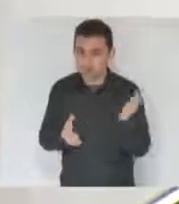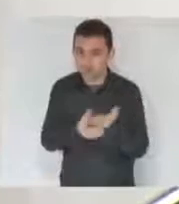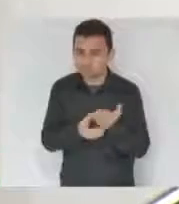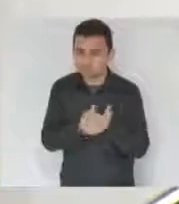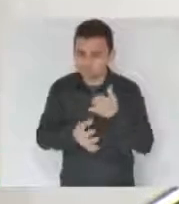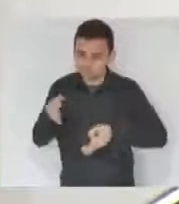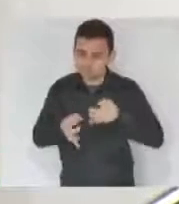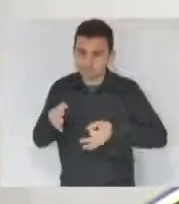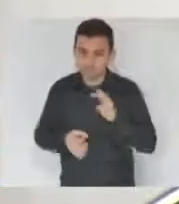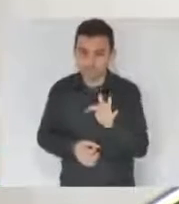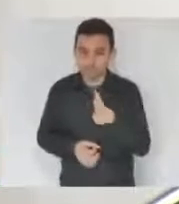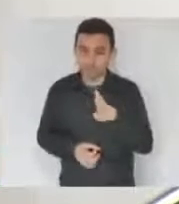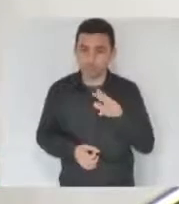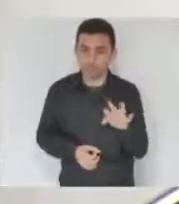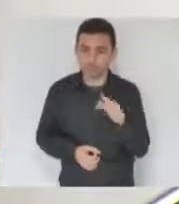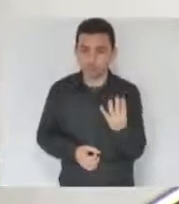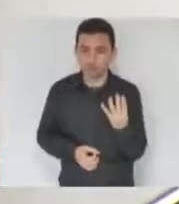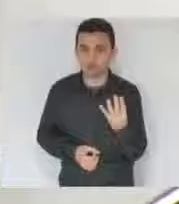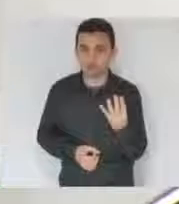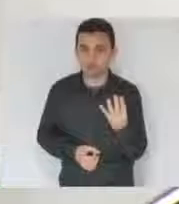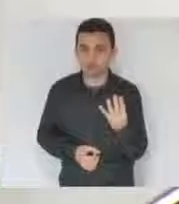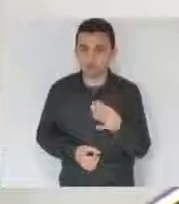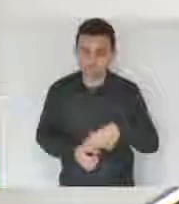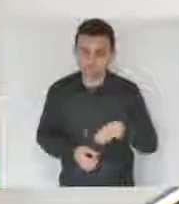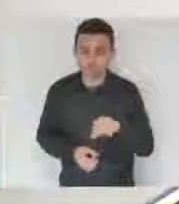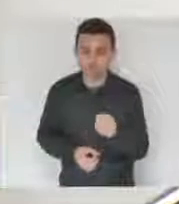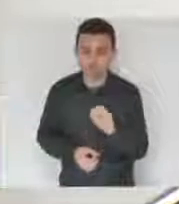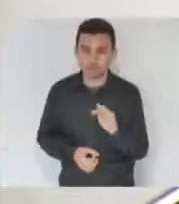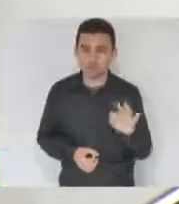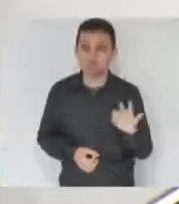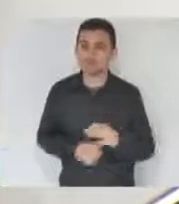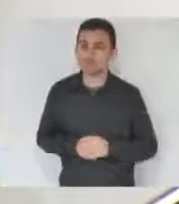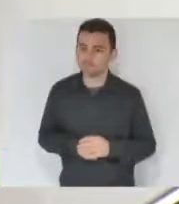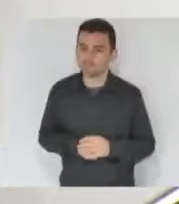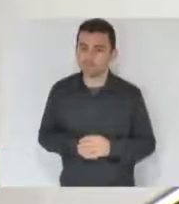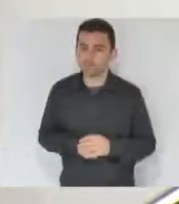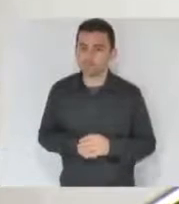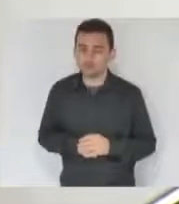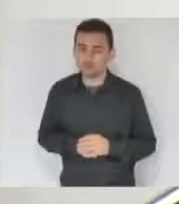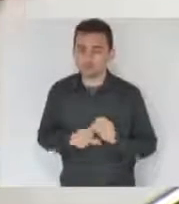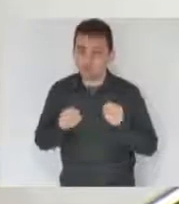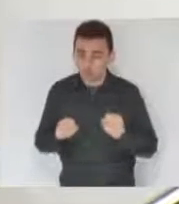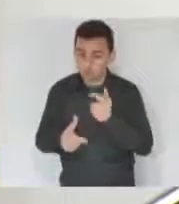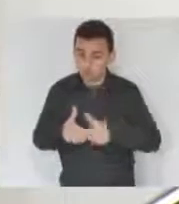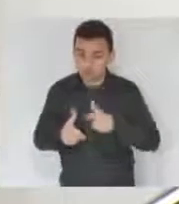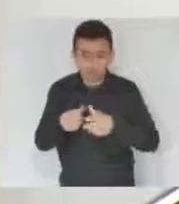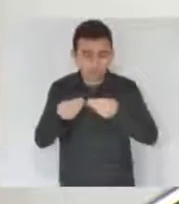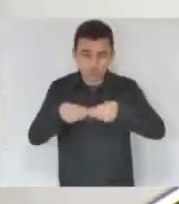curso no TRF4, no Superior Tribunal de Justiça, vão imputar de dano ao Estado. Isso é uma